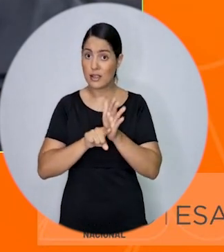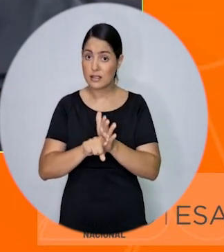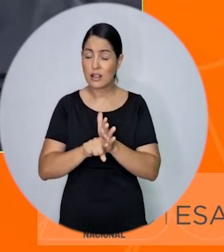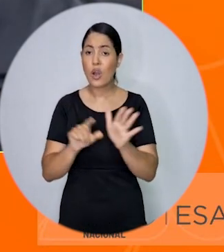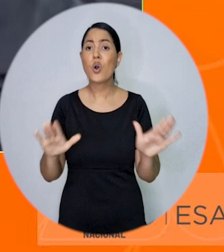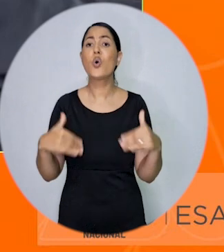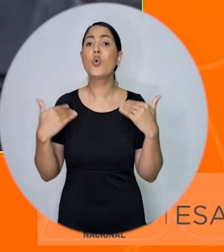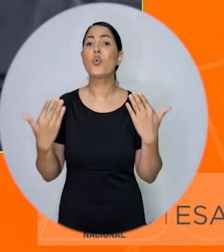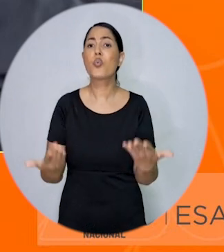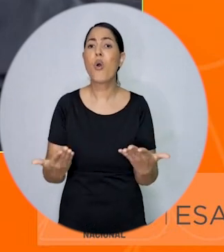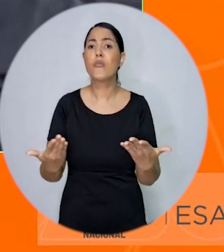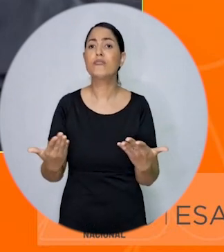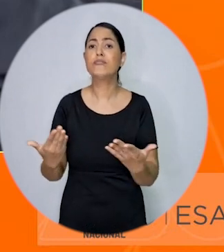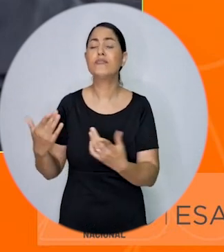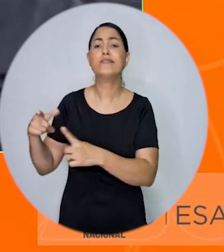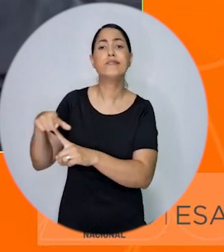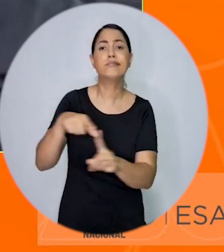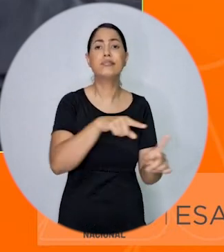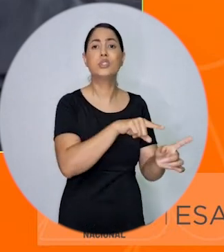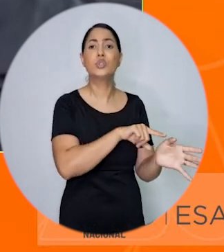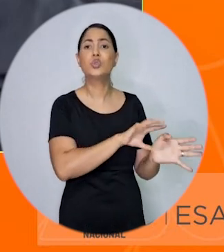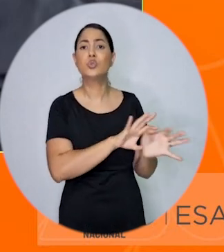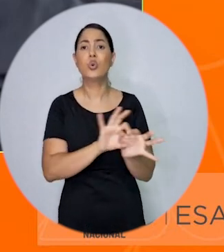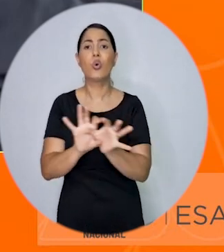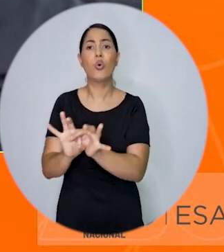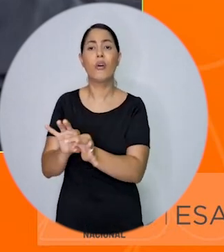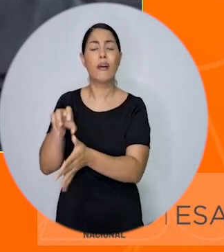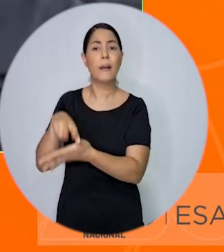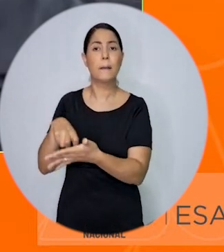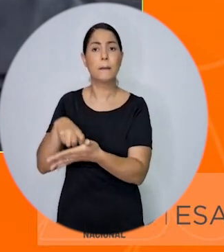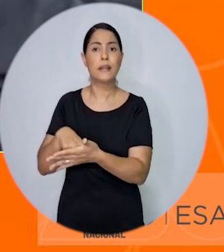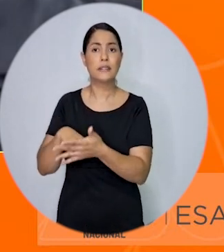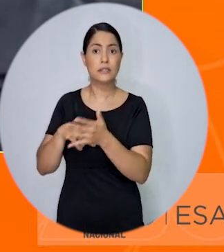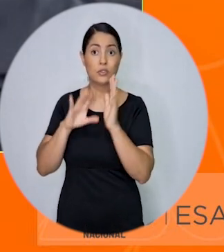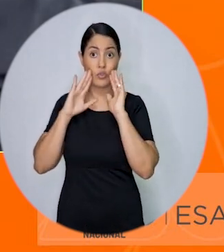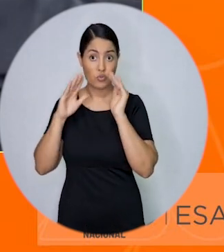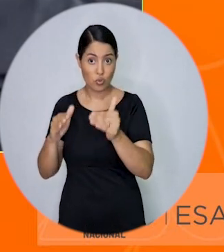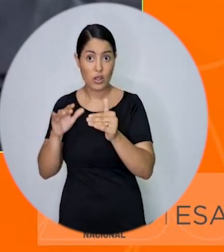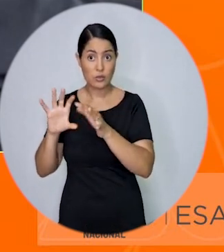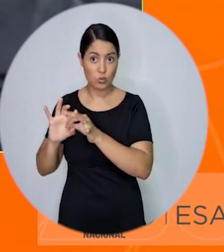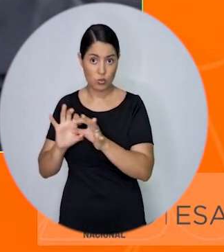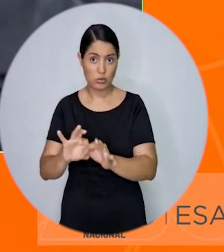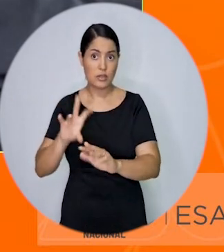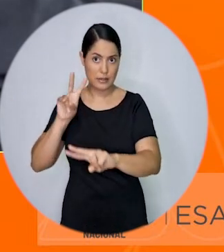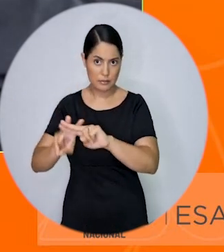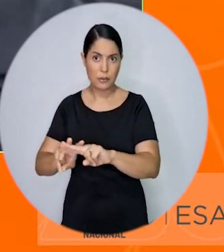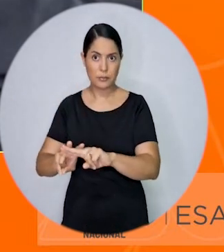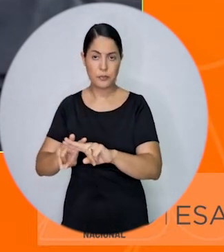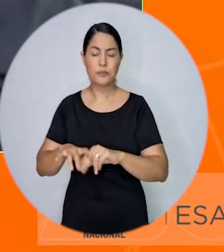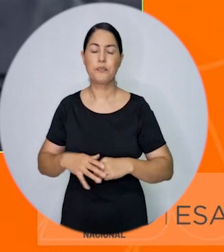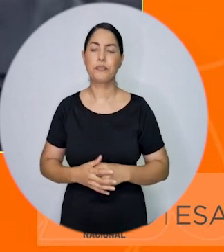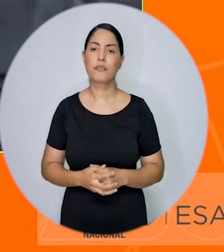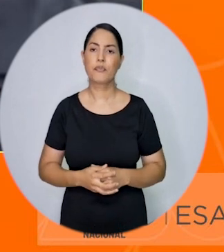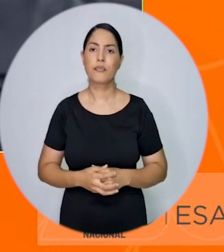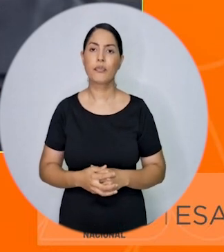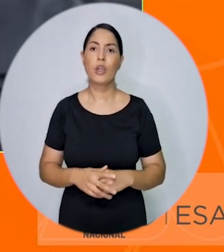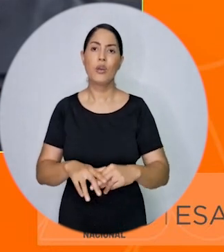analisar quais os fatores, os vetores que permeiam a aplicação da pena, e eu vou focar aqui na pena privativa de